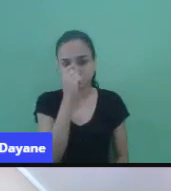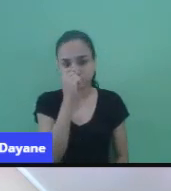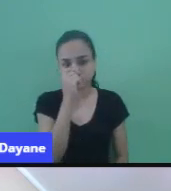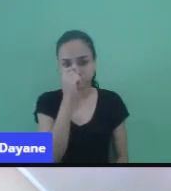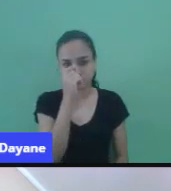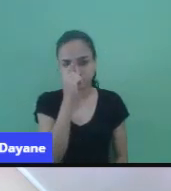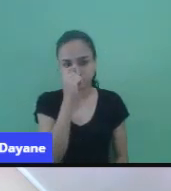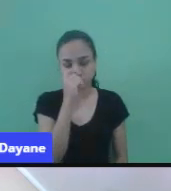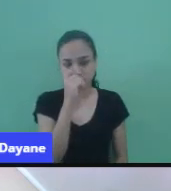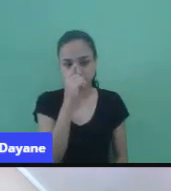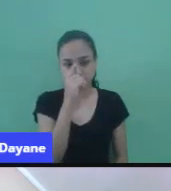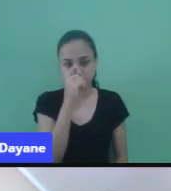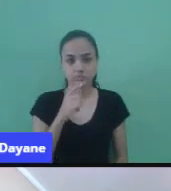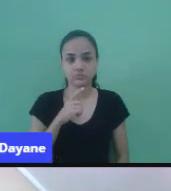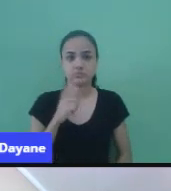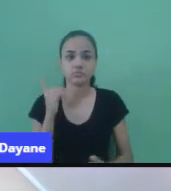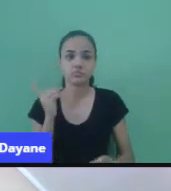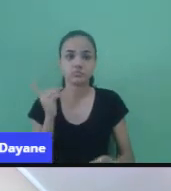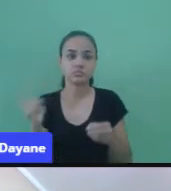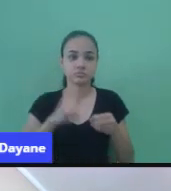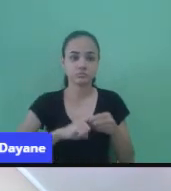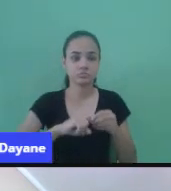site rapidinho, professor.